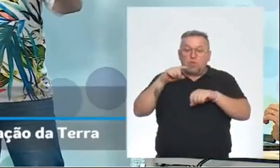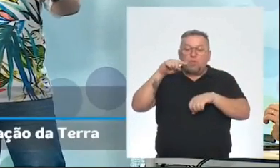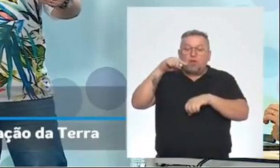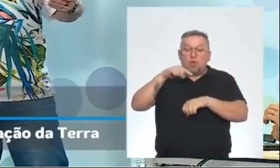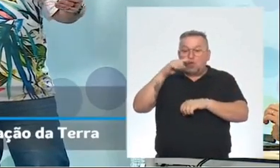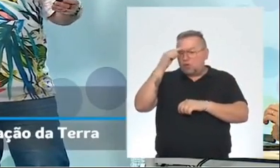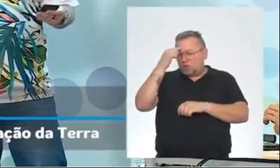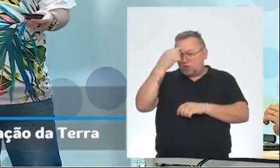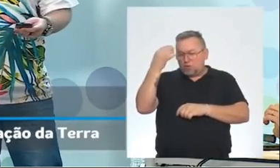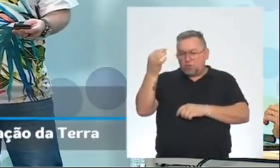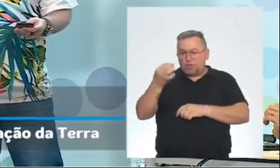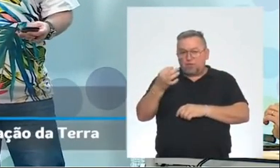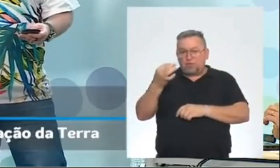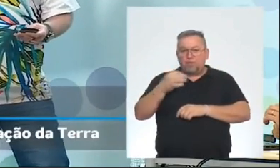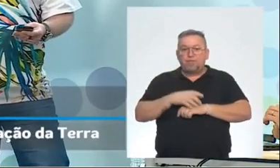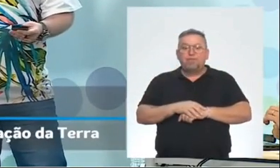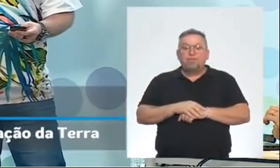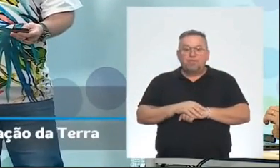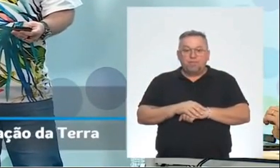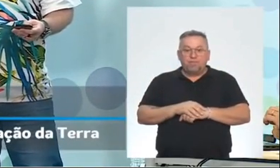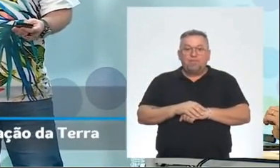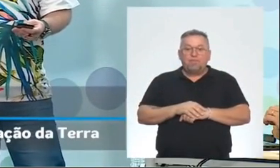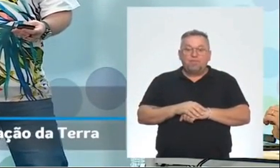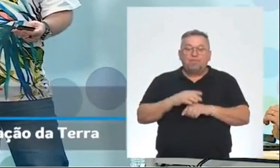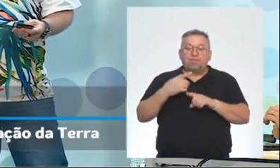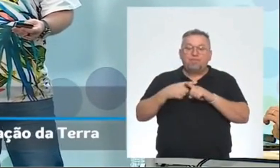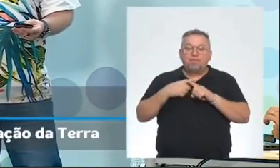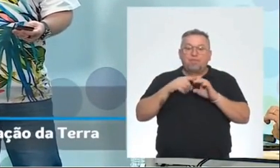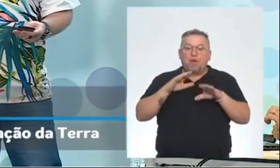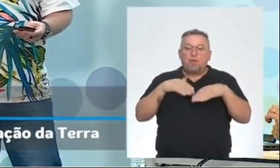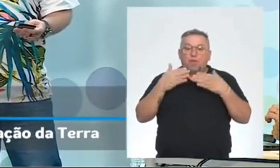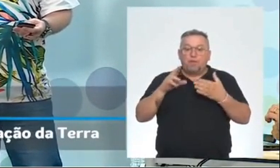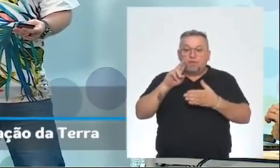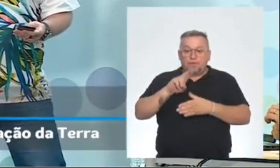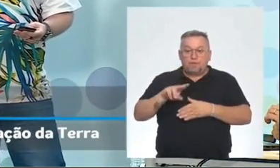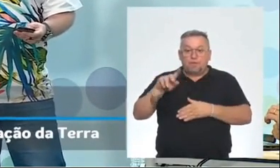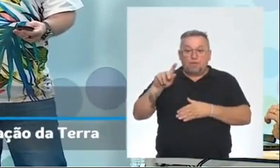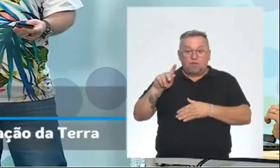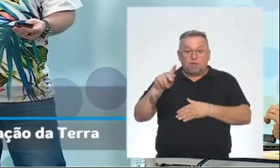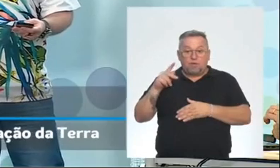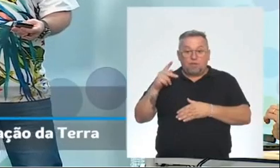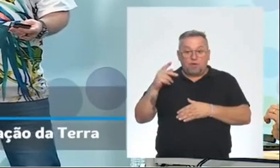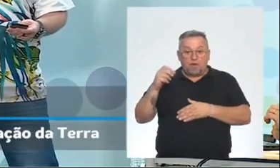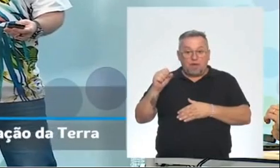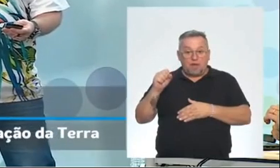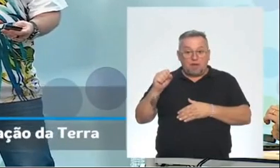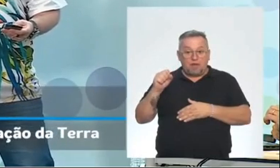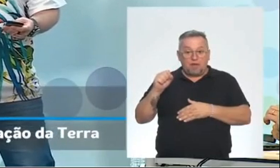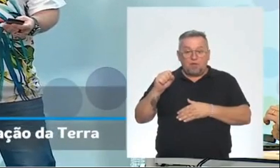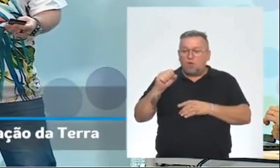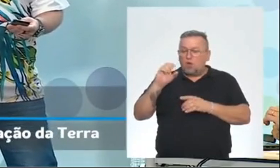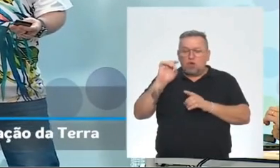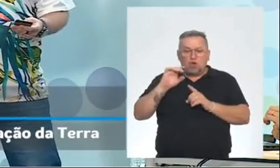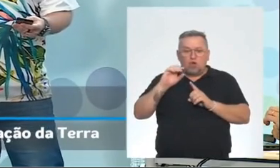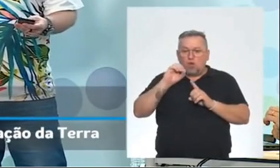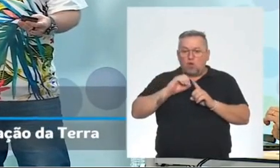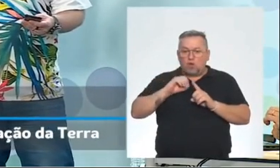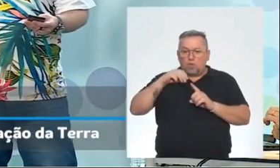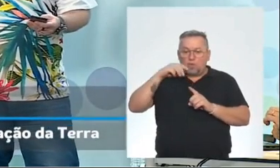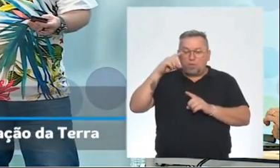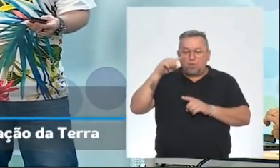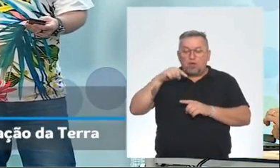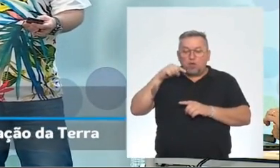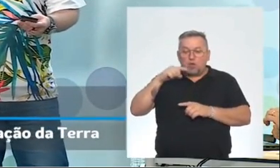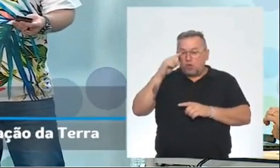ficar mais perfeito lá a informação dada, porque quando a gente usa o GPS não usa só graus, ele usa minutos